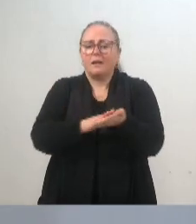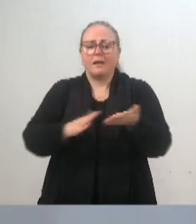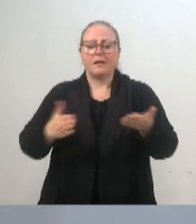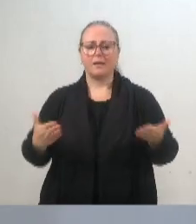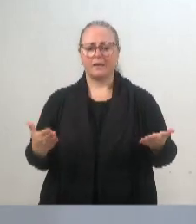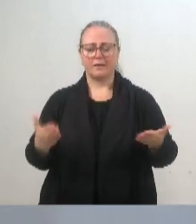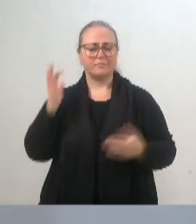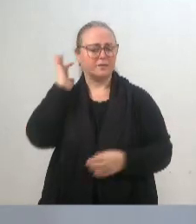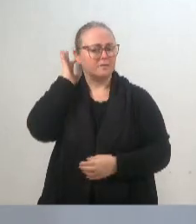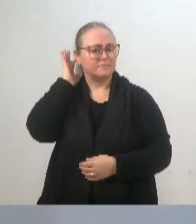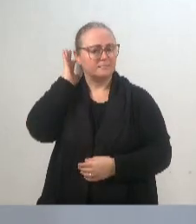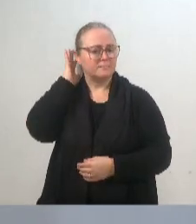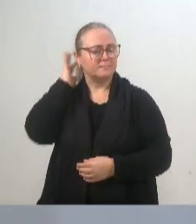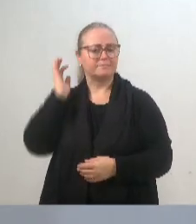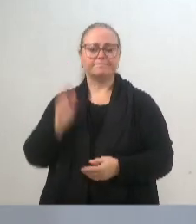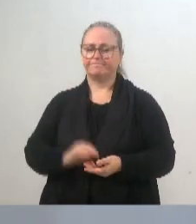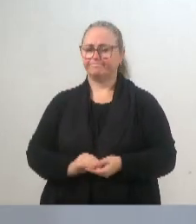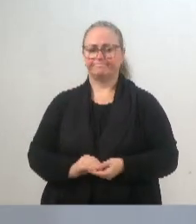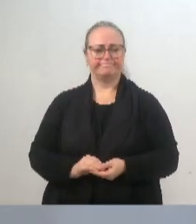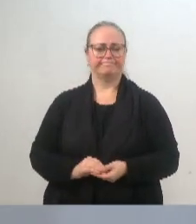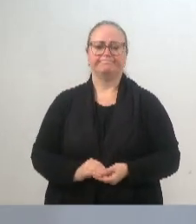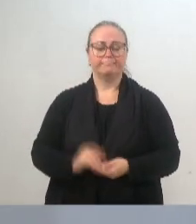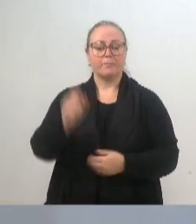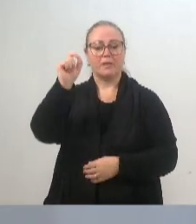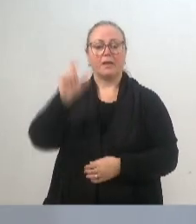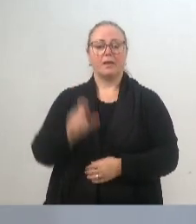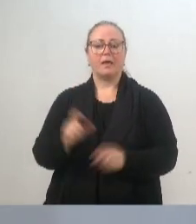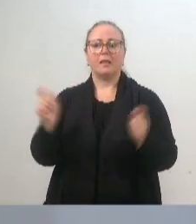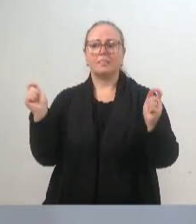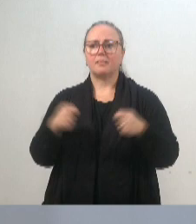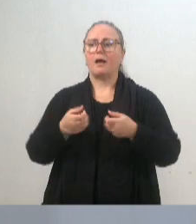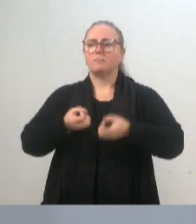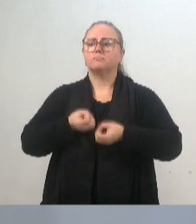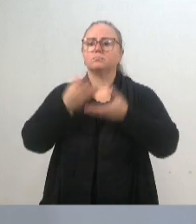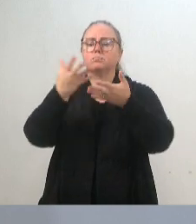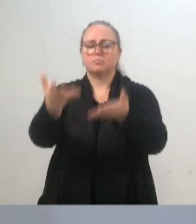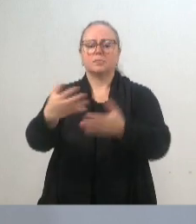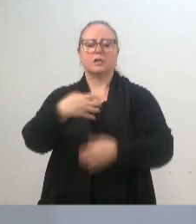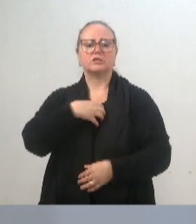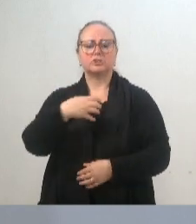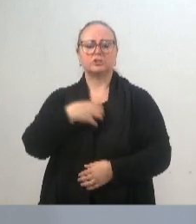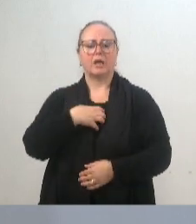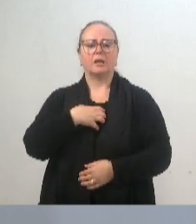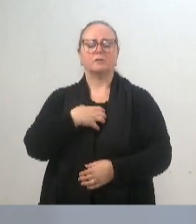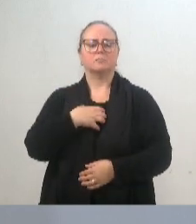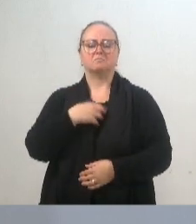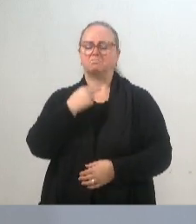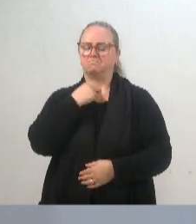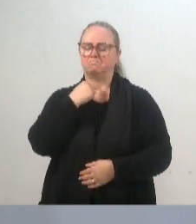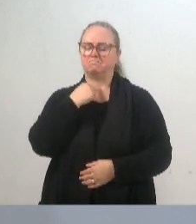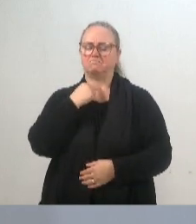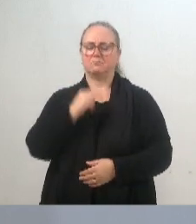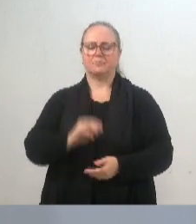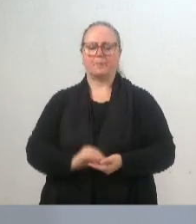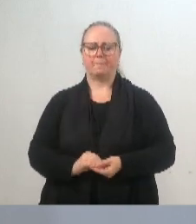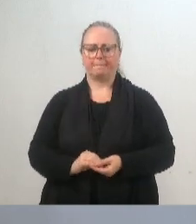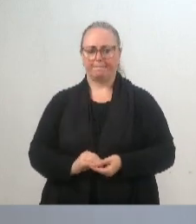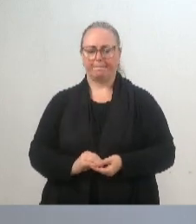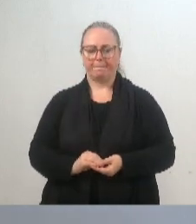mandato eletivo, de quem deveria ser livre para expressar da maneira mais pura os seus pensamentos. Concedo a